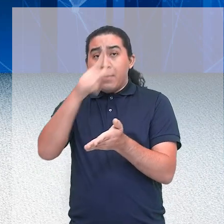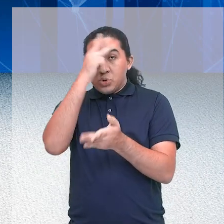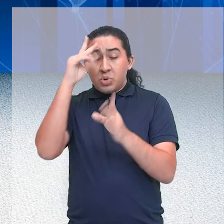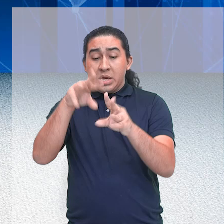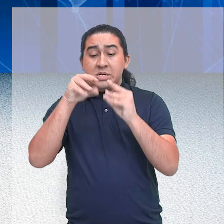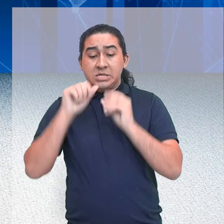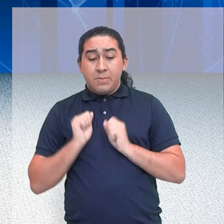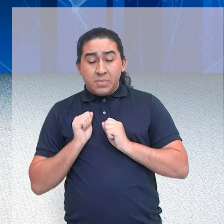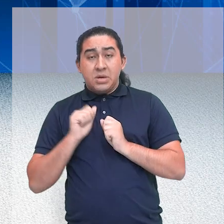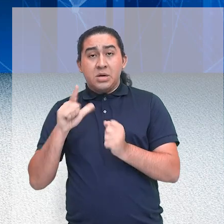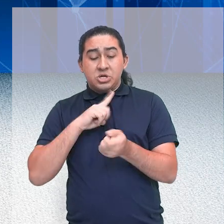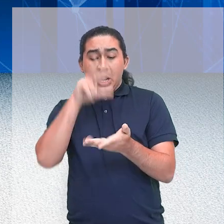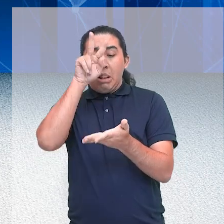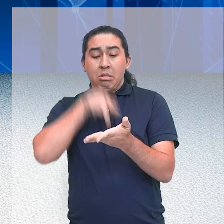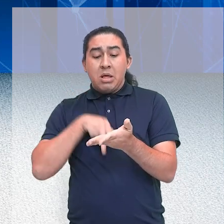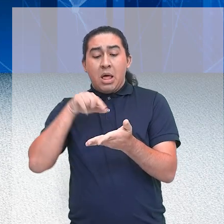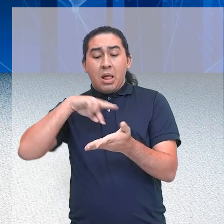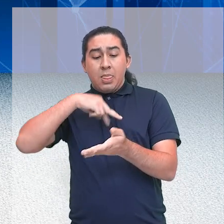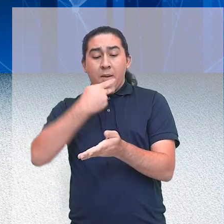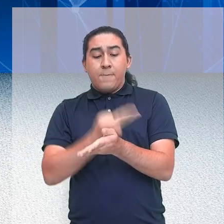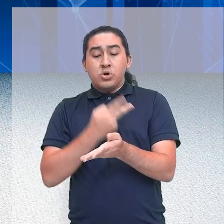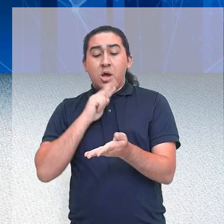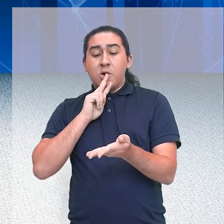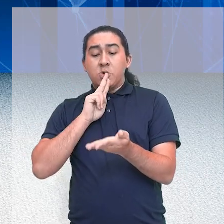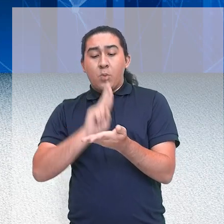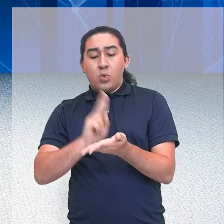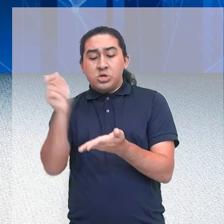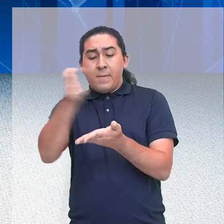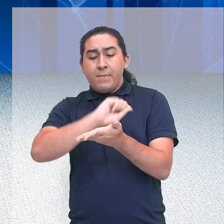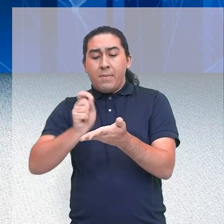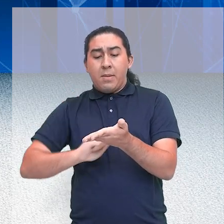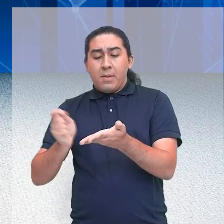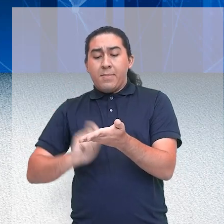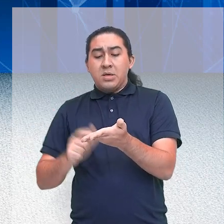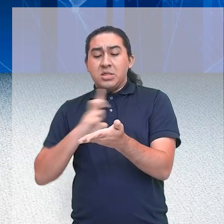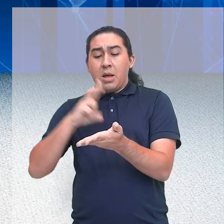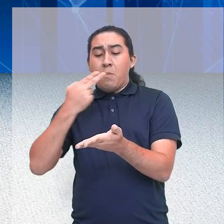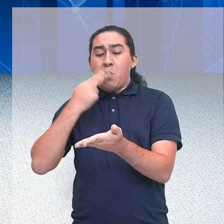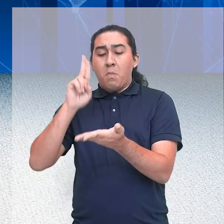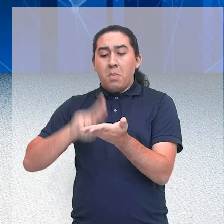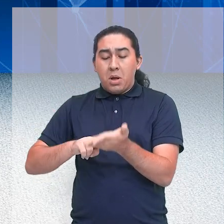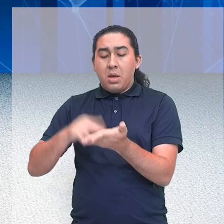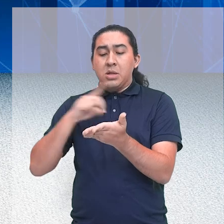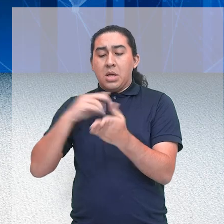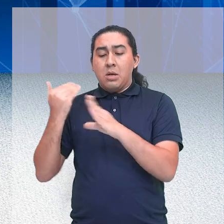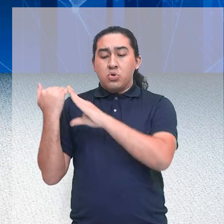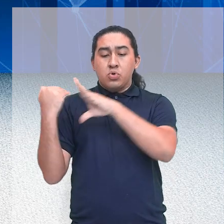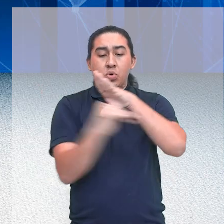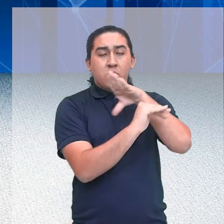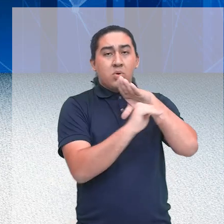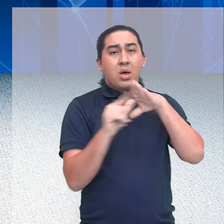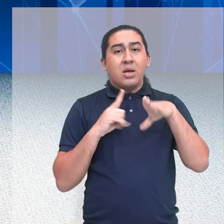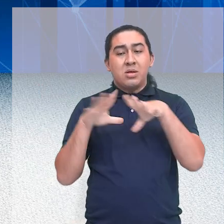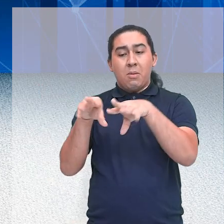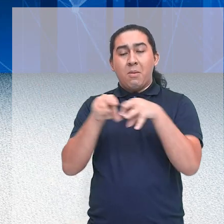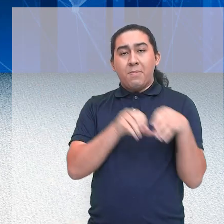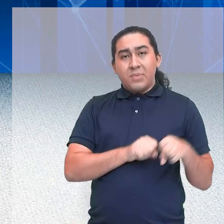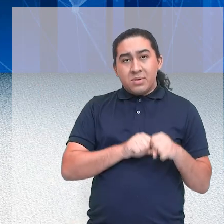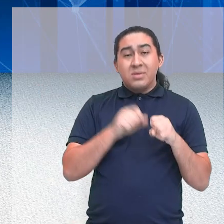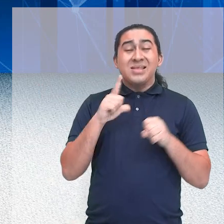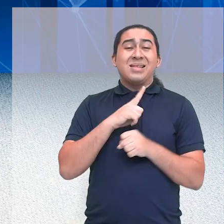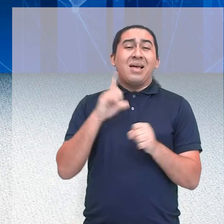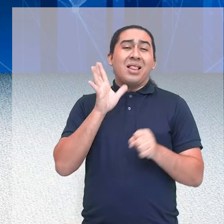respondia, mandava de volta, né? Fazendo todo esse percurso reverso aí, até chegar a resposta para mim. Olha tanto tempo que